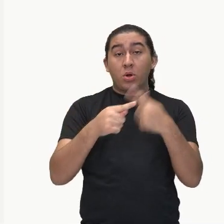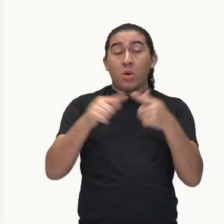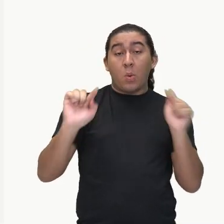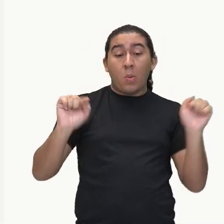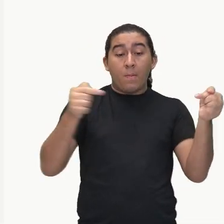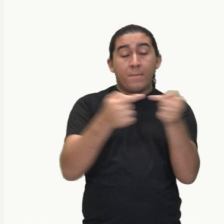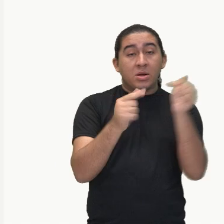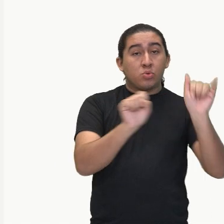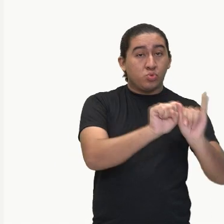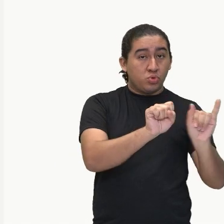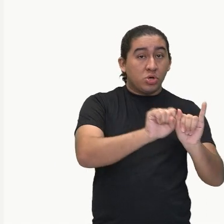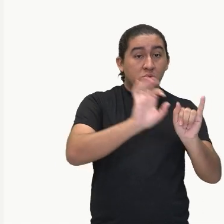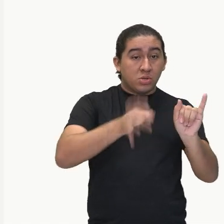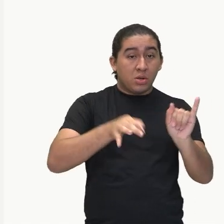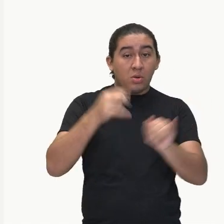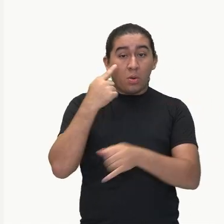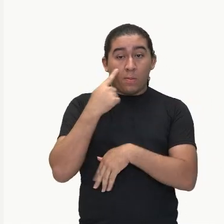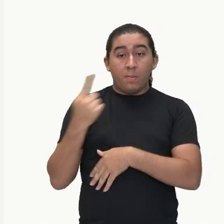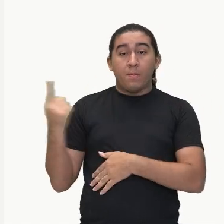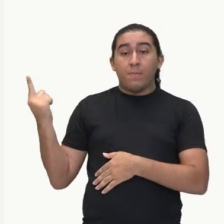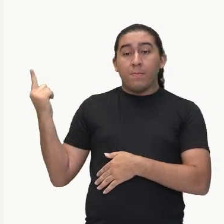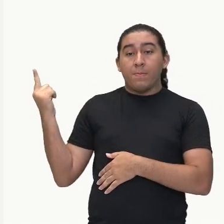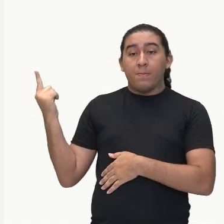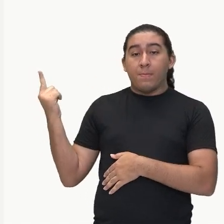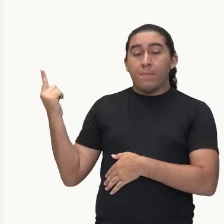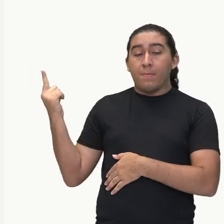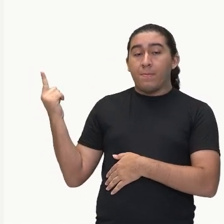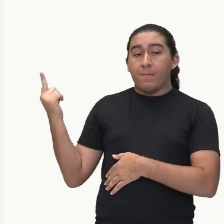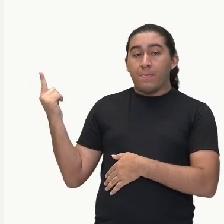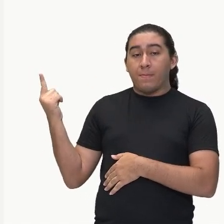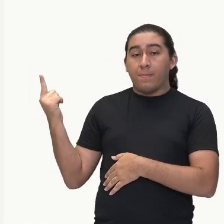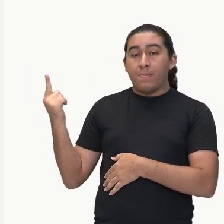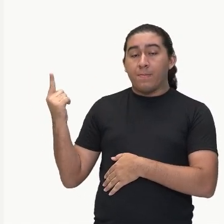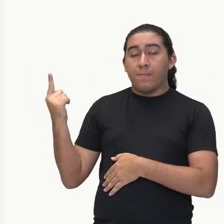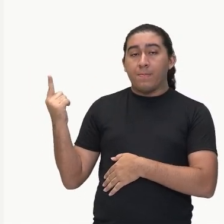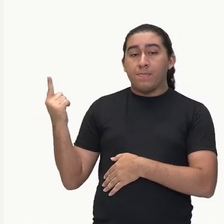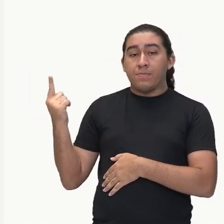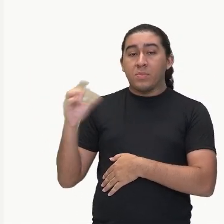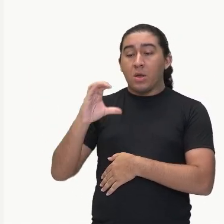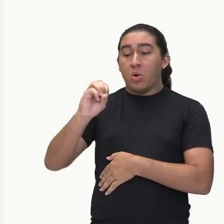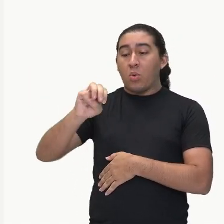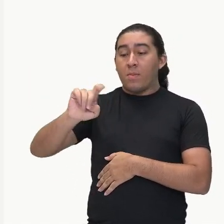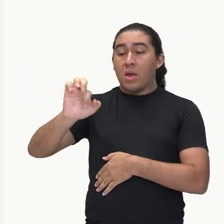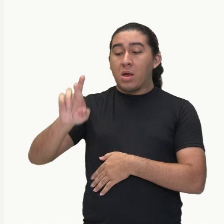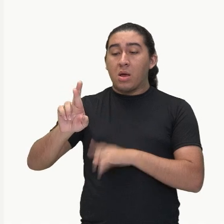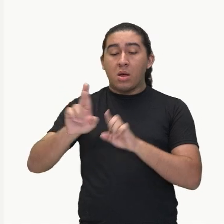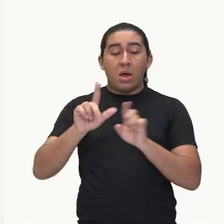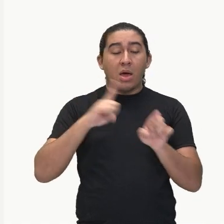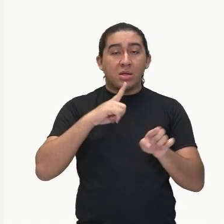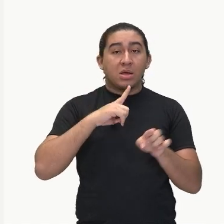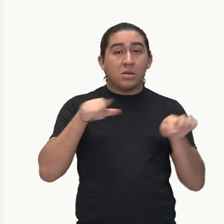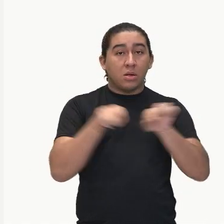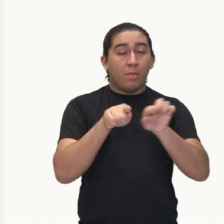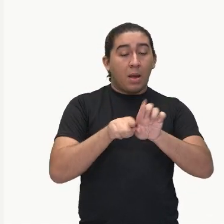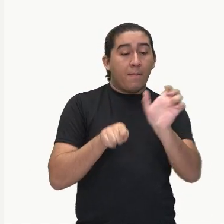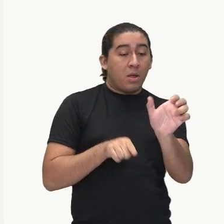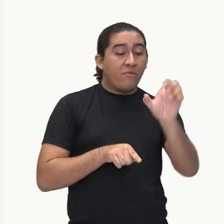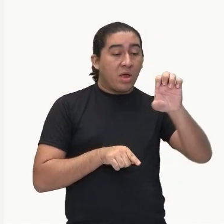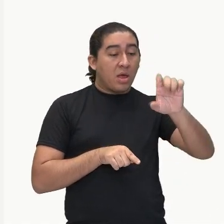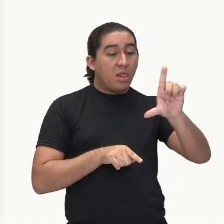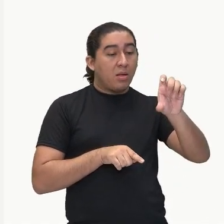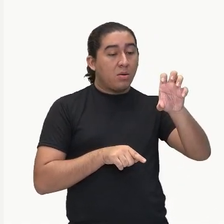alguém. Comprei a pizza para eles comerem. Para quem? Para eles. Eu tenho aqui a quem